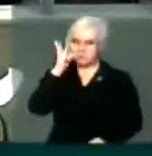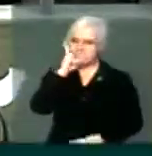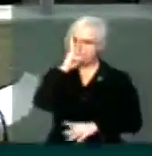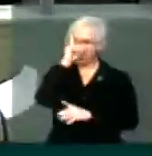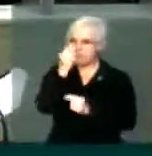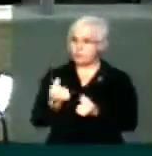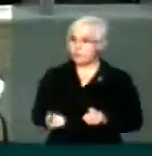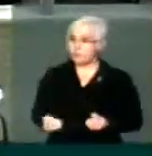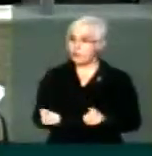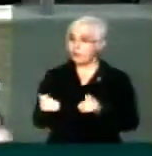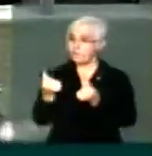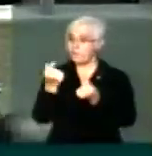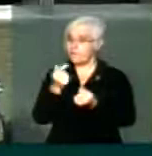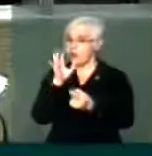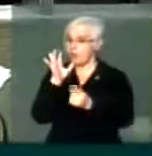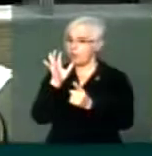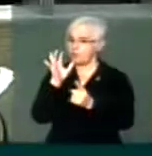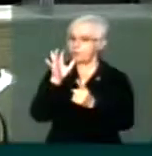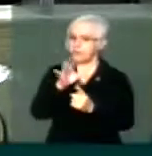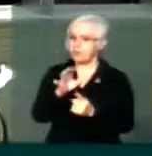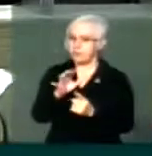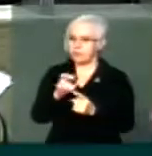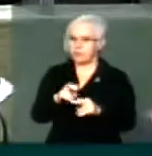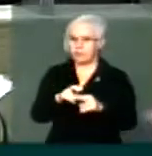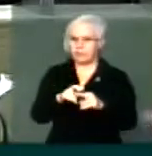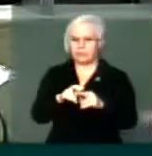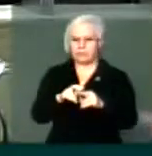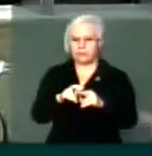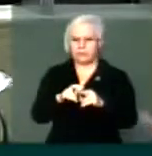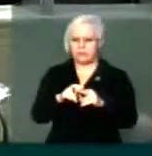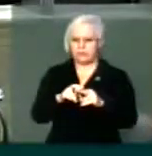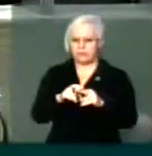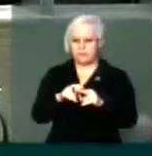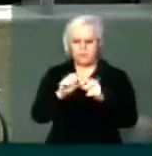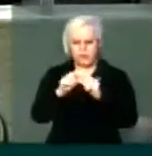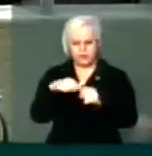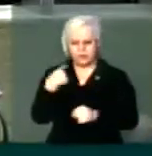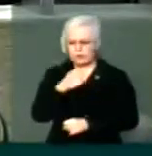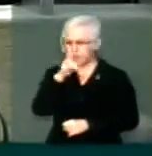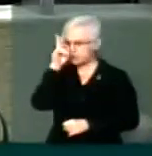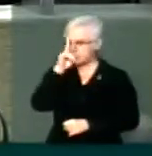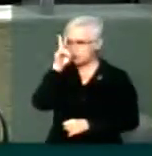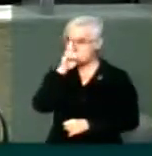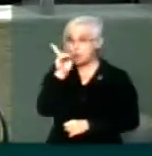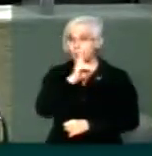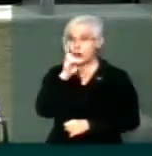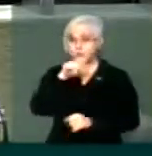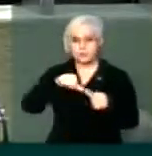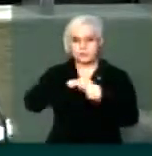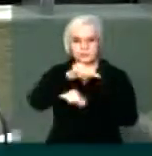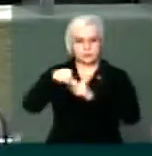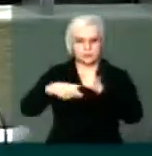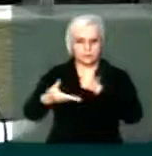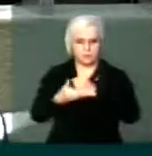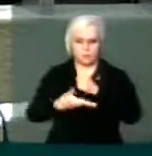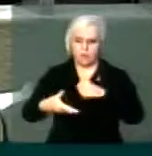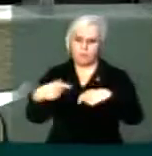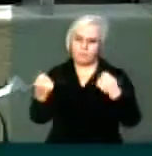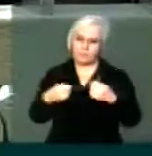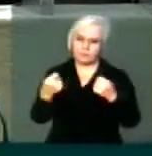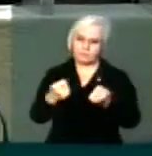poder financeiro, o que nos remete à urgência das reformas de base.